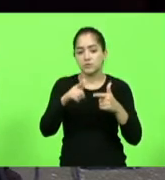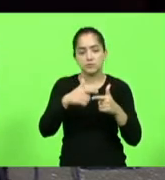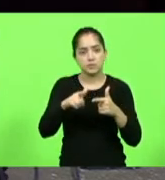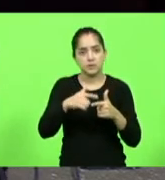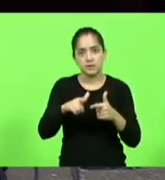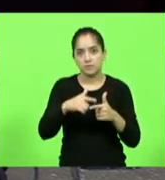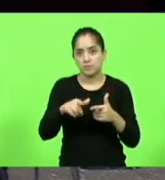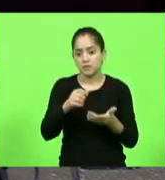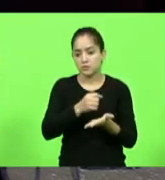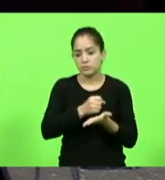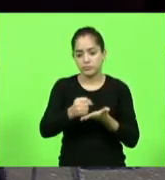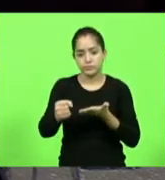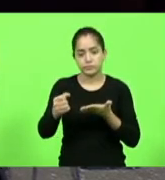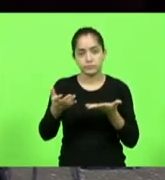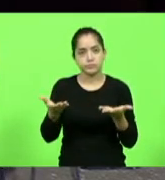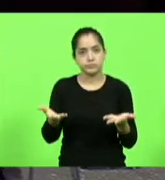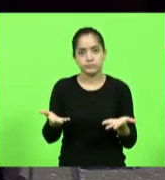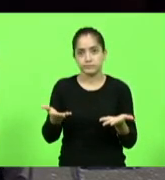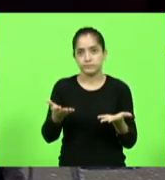já está derramado.